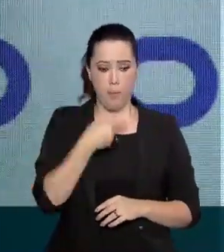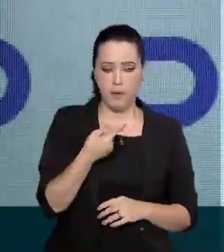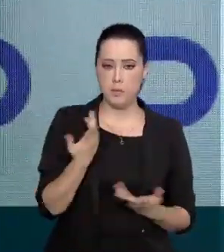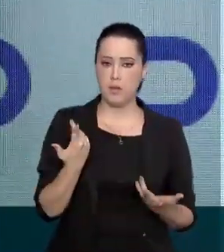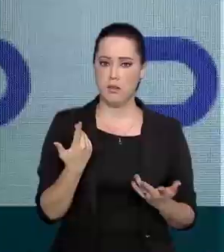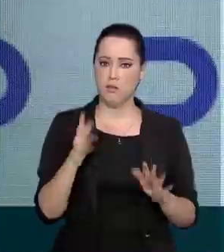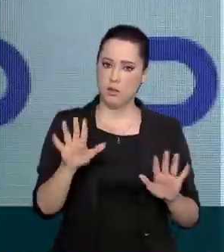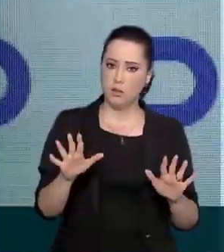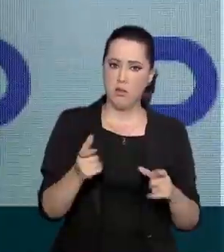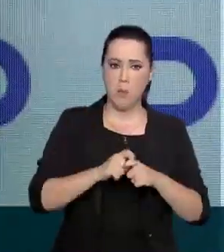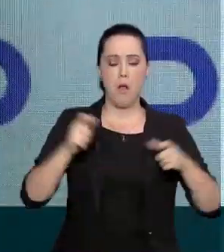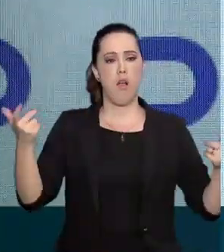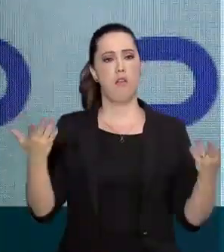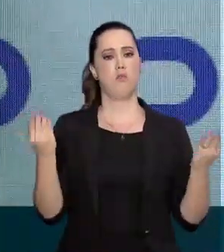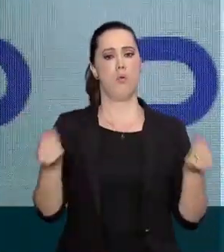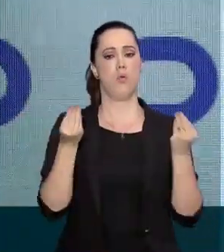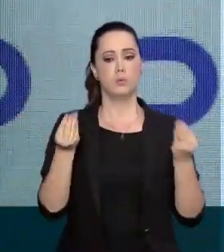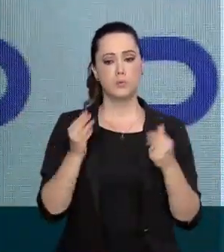Poxa.